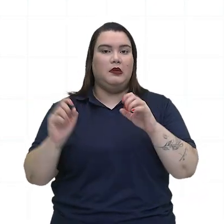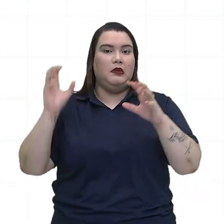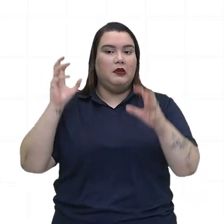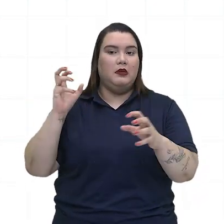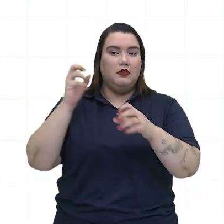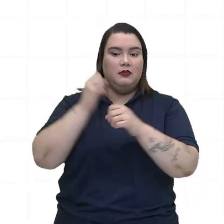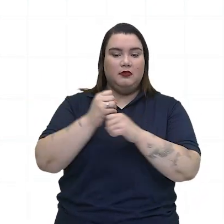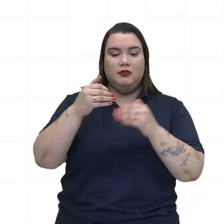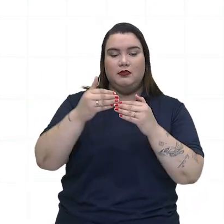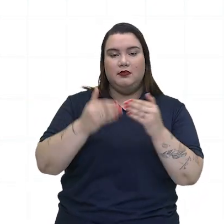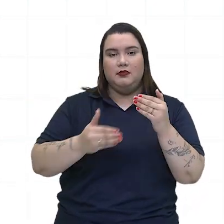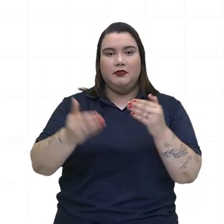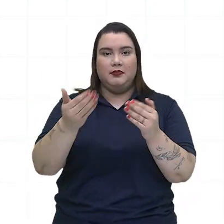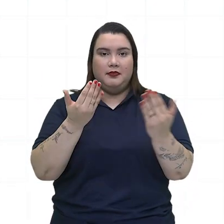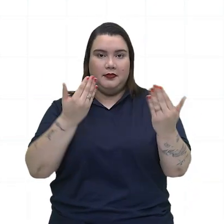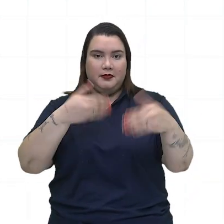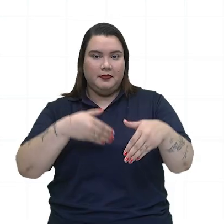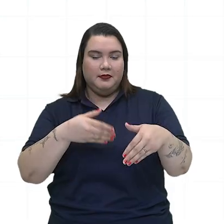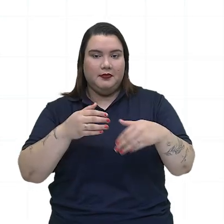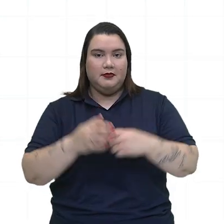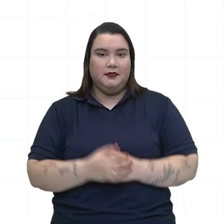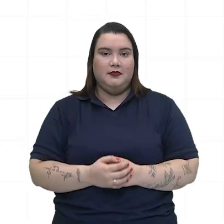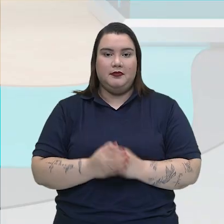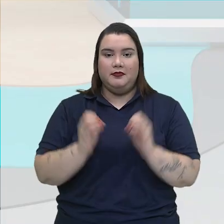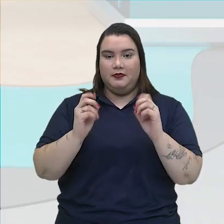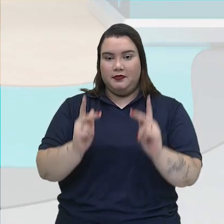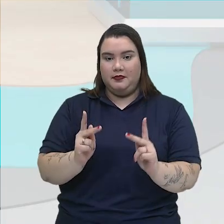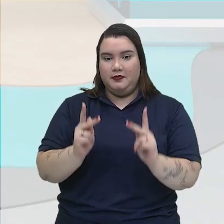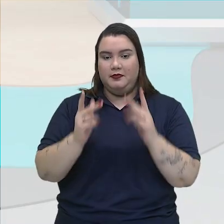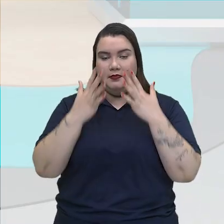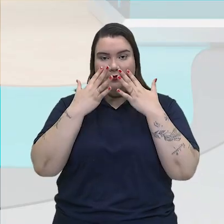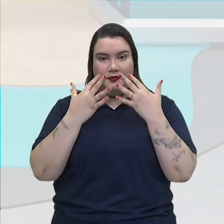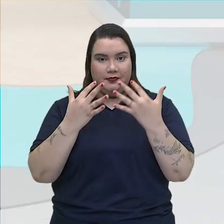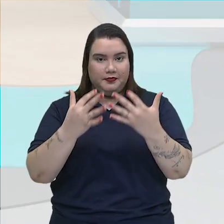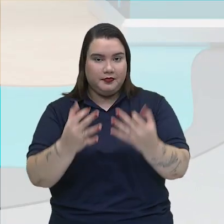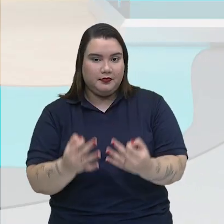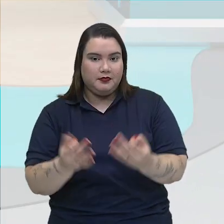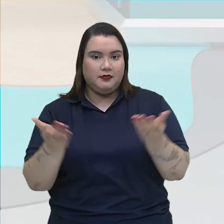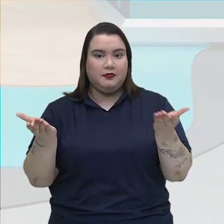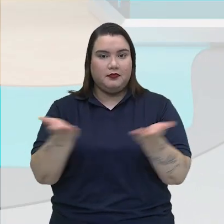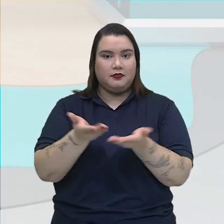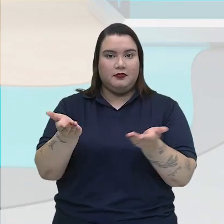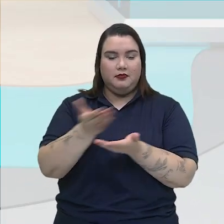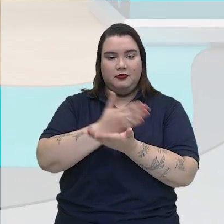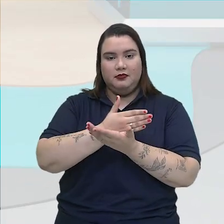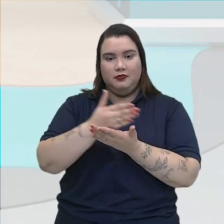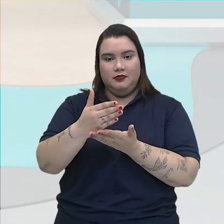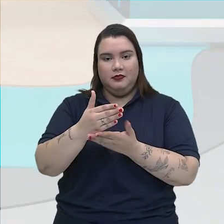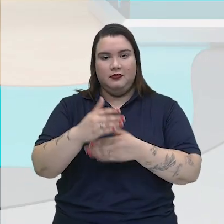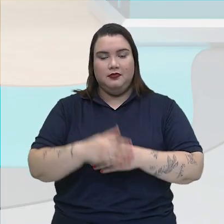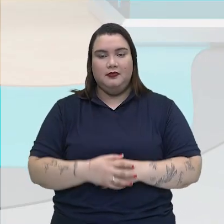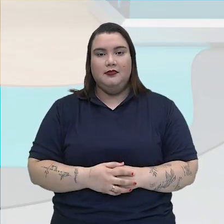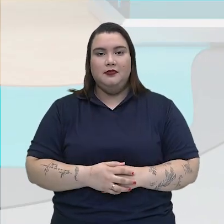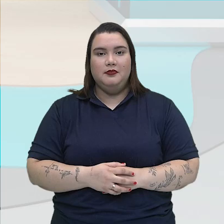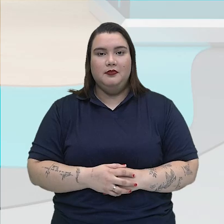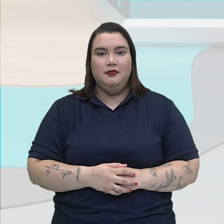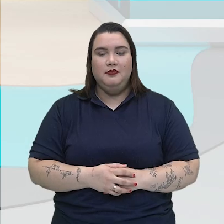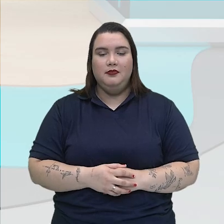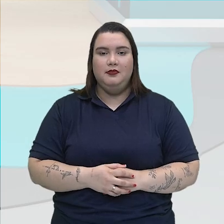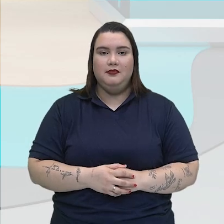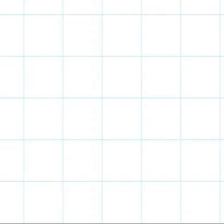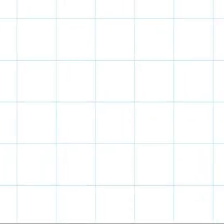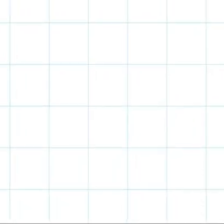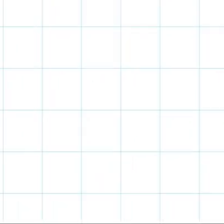de revisão e avaliação. So, pay attention, prestem bastante atenção e vamos à nossa aula. Let's